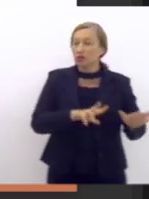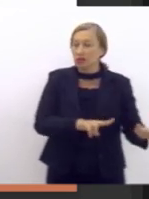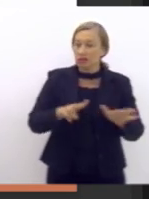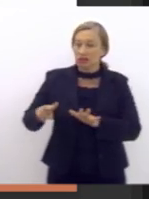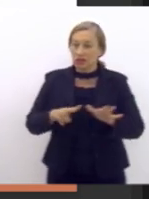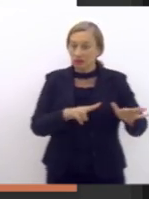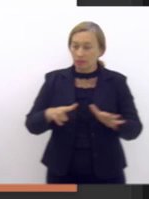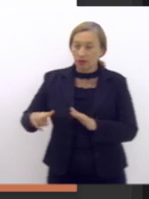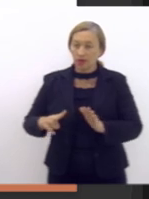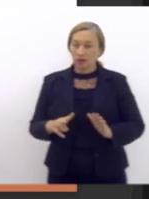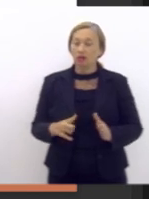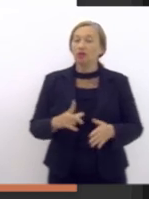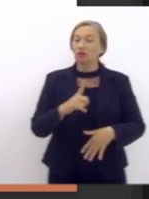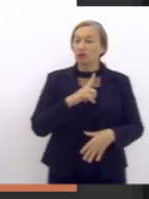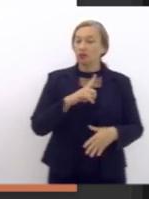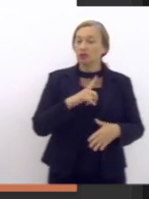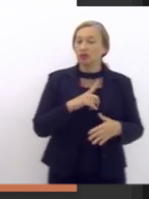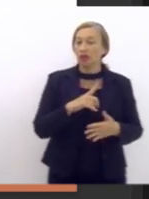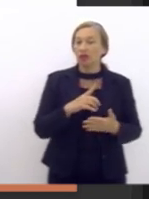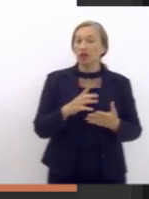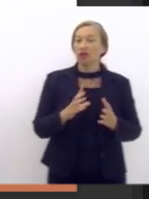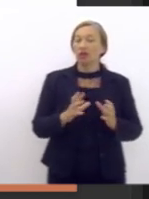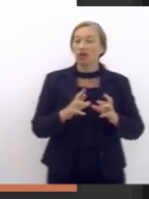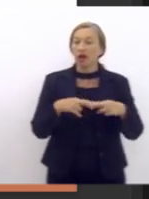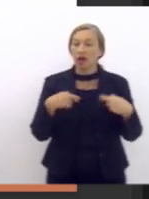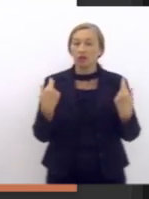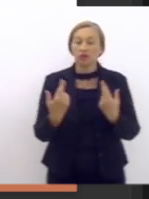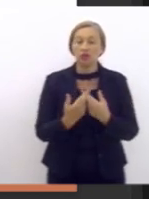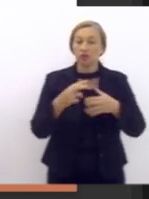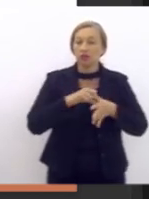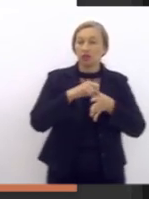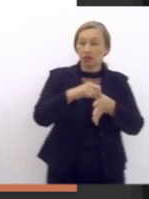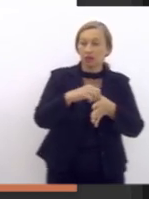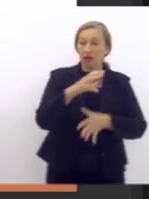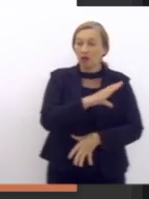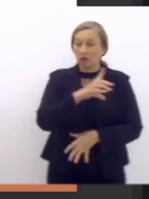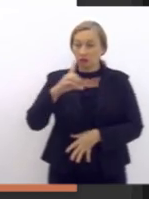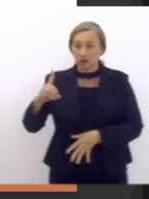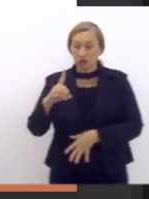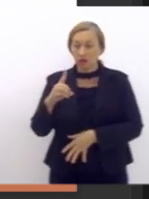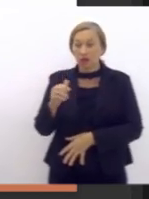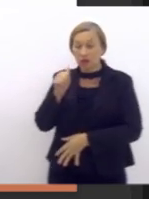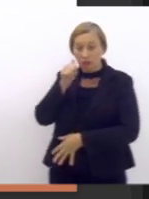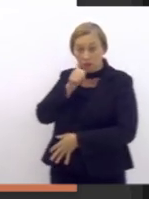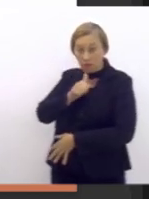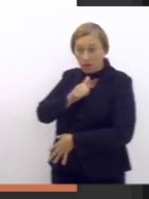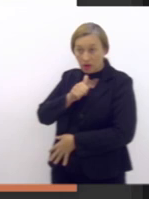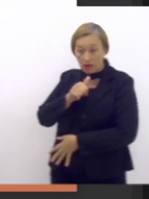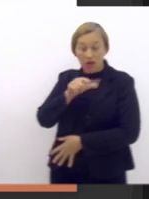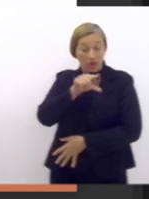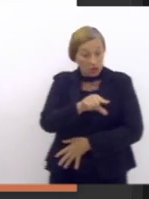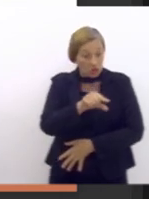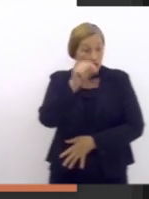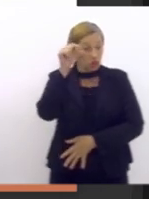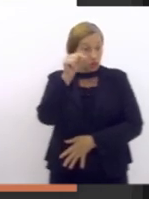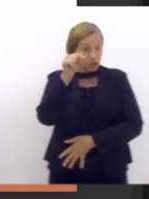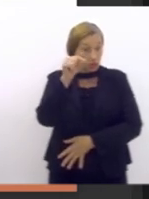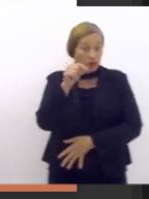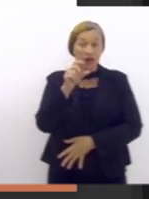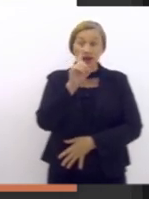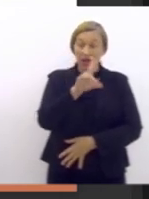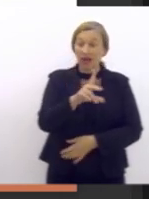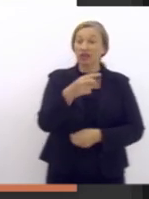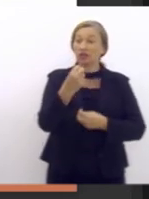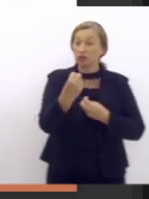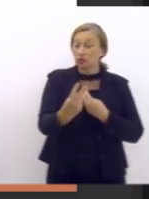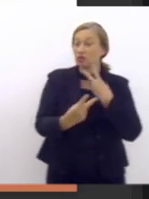Colégio de Líderes da Câmara dos Deputados se reúne, é a coordenadora da bancada feminina, eleita oficialmente a cada 2 anos,